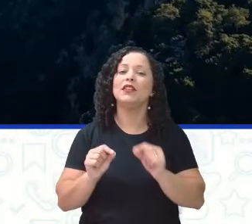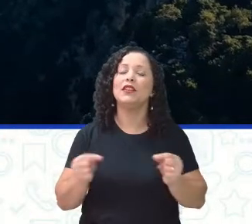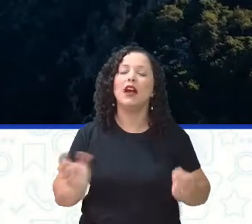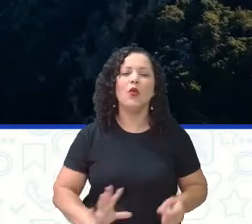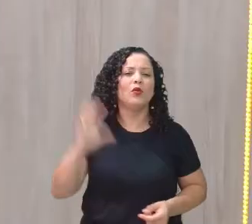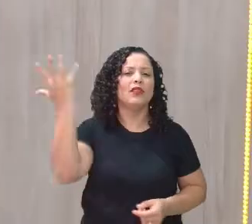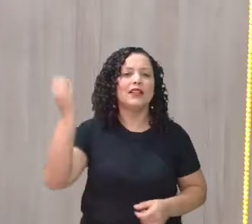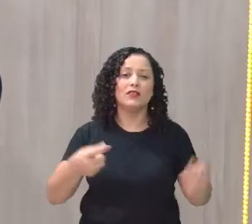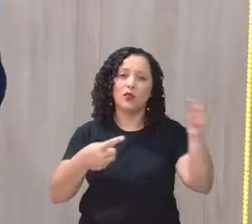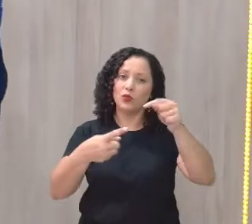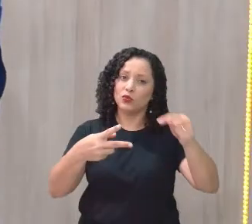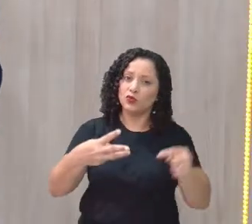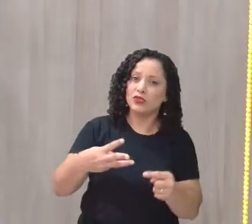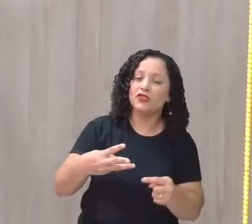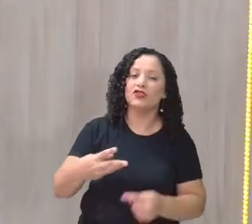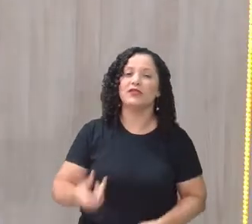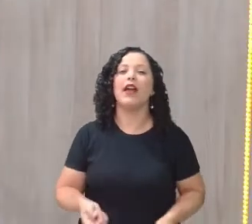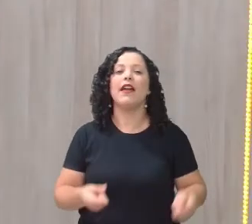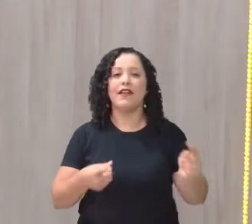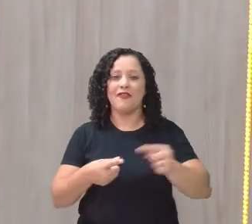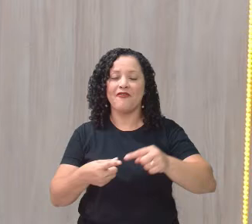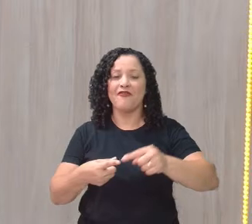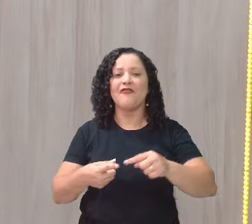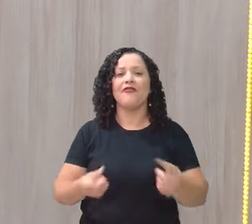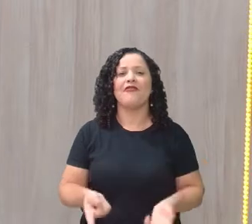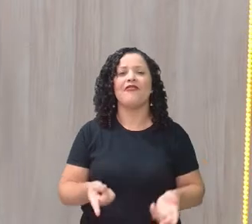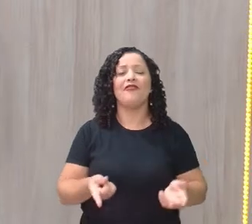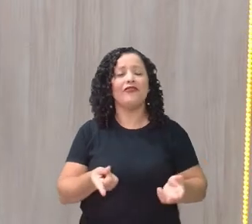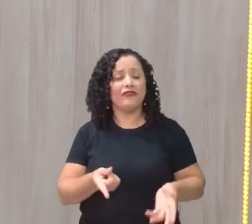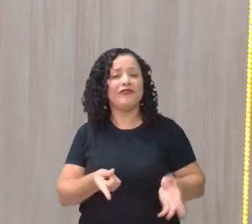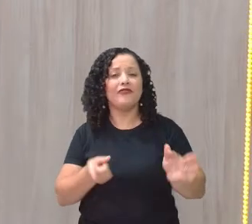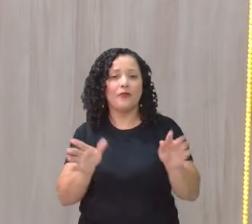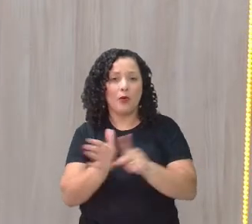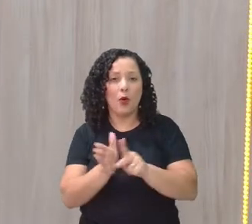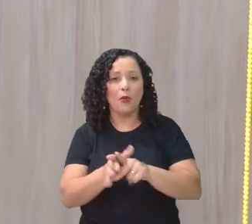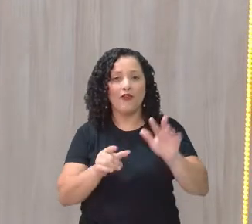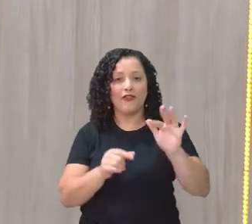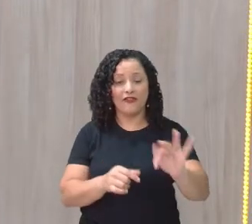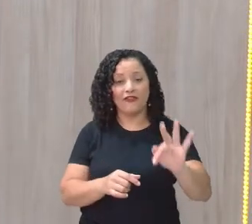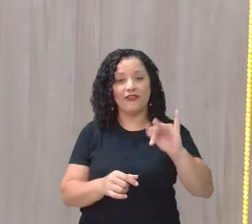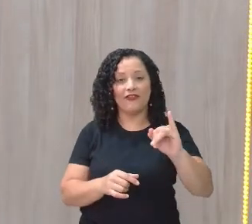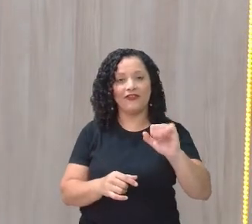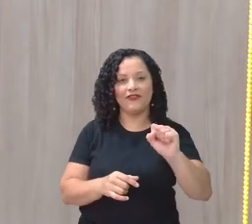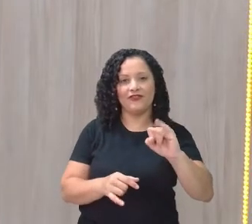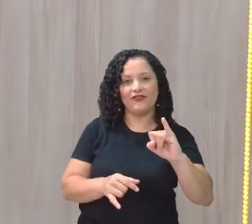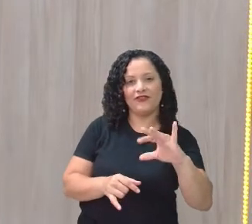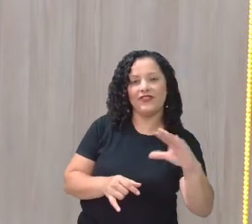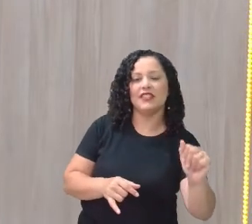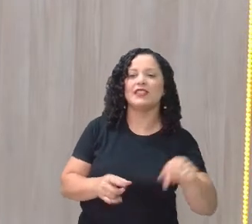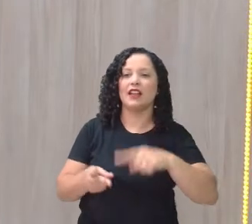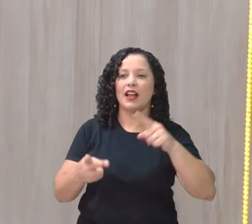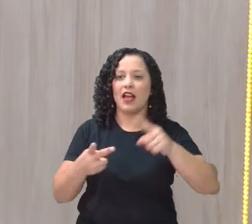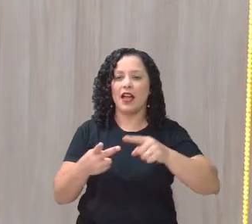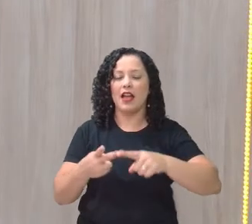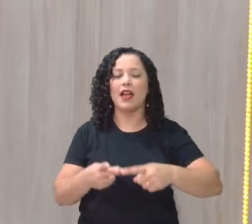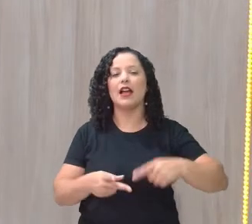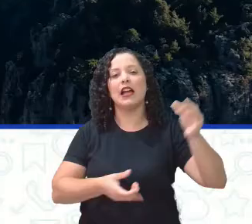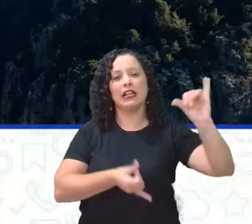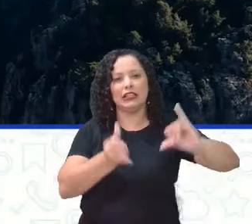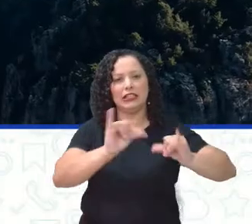formas diferentes, né? Química, física e biológica. Vamos entender aqui cada um. Olha, a primeira que vai chegar na tela, a